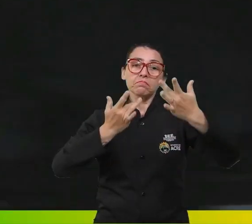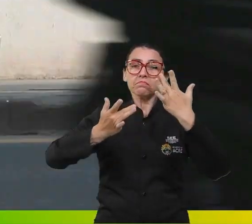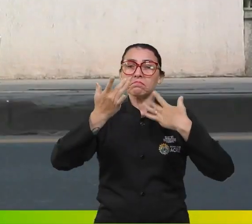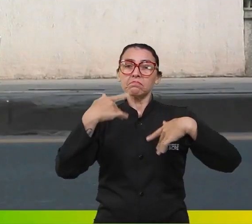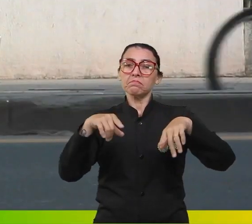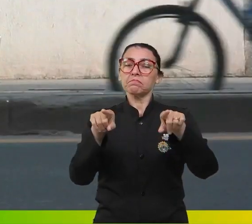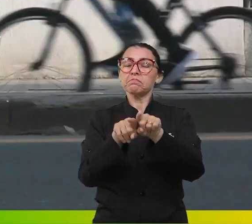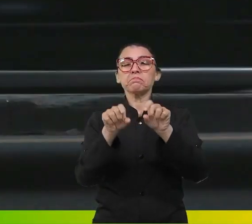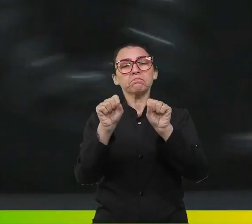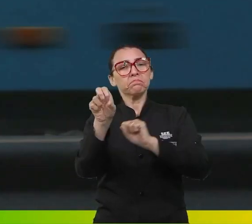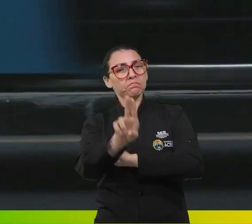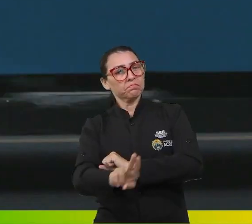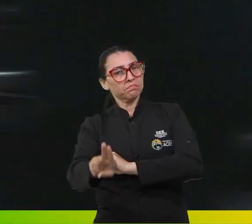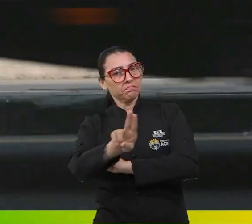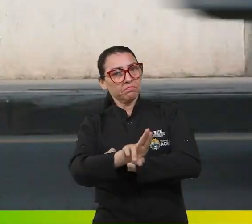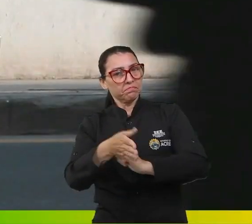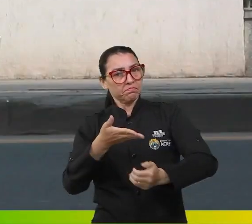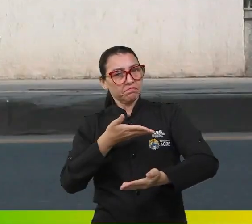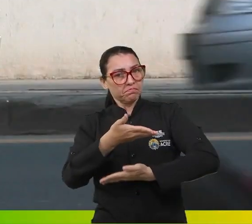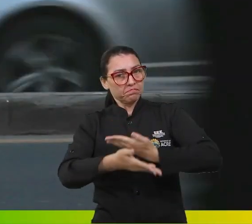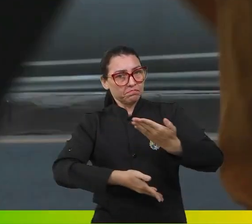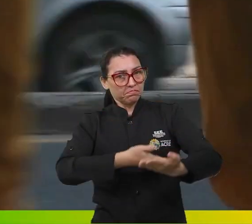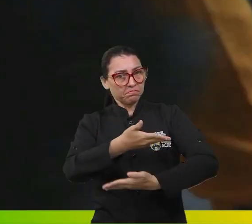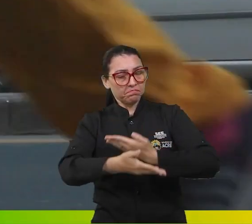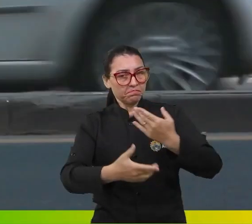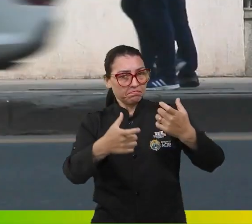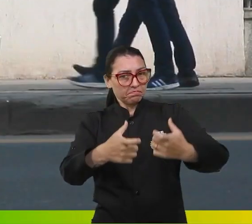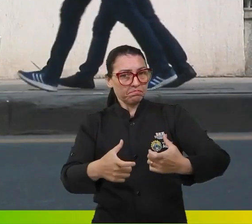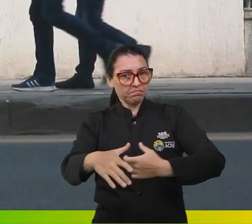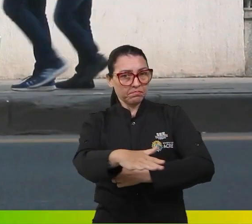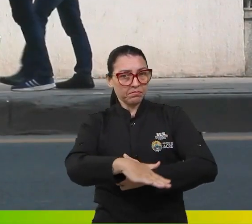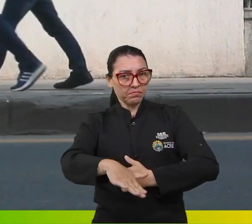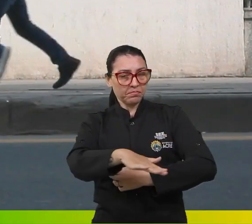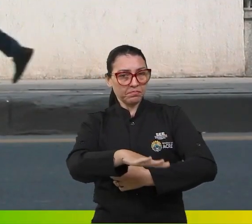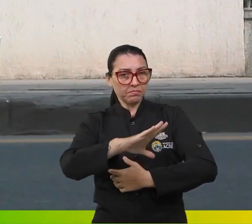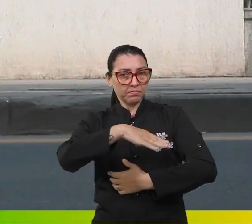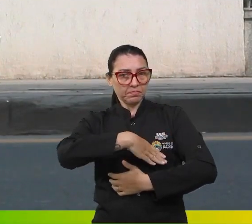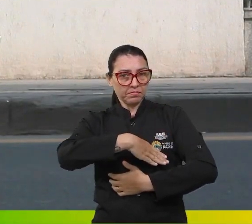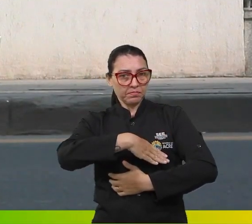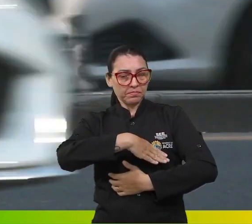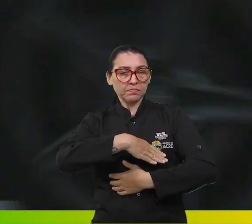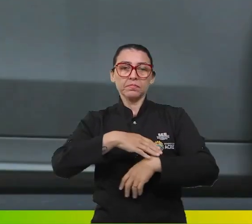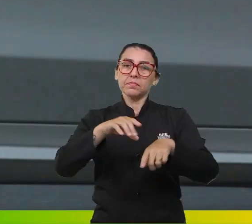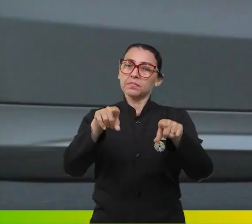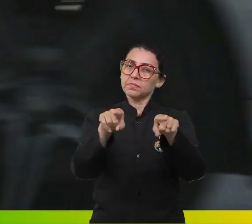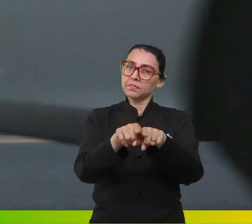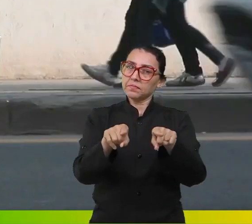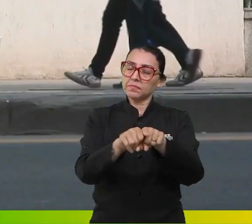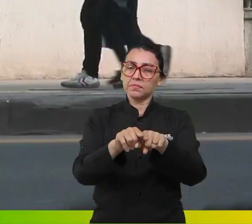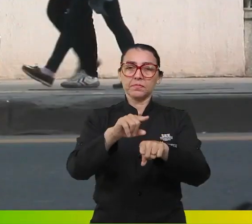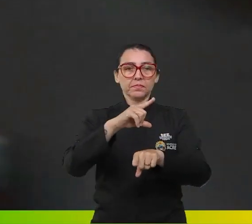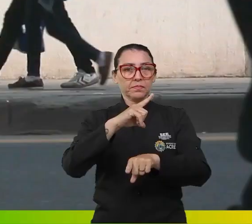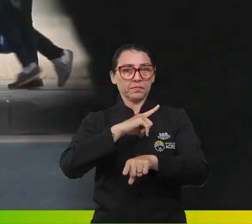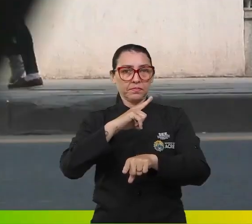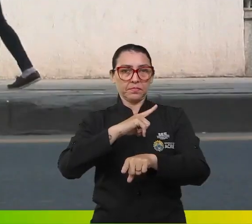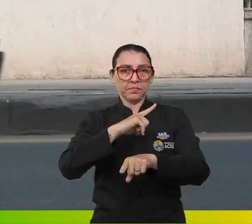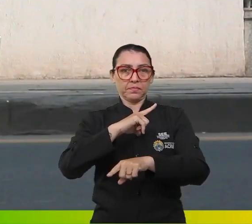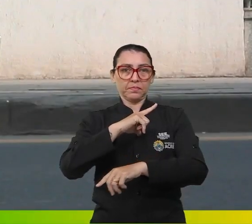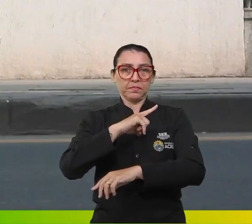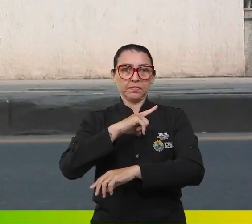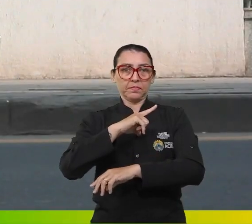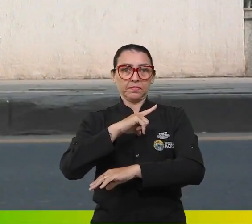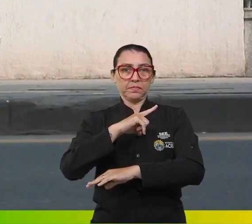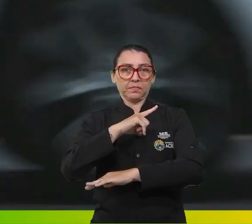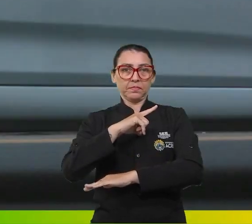podem ser usados para intervir no ambiente urbano. Então, a gente também tem as estátuas